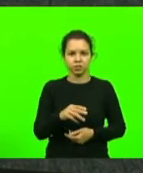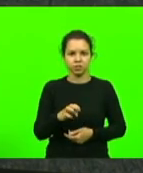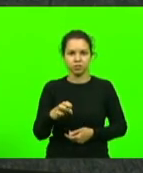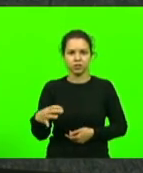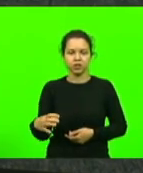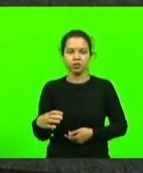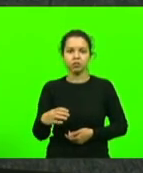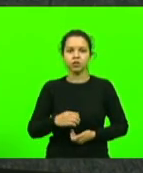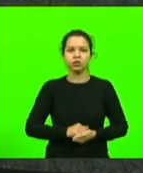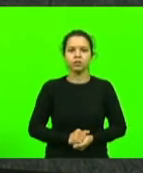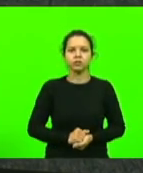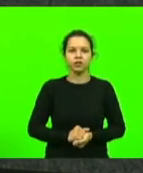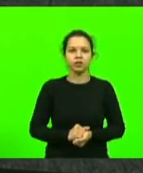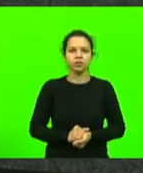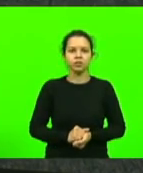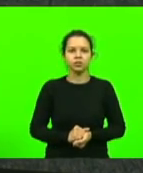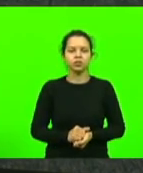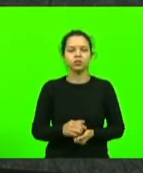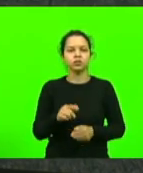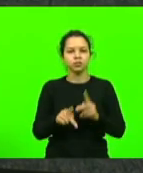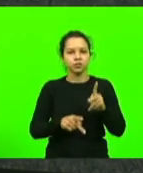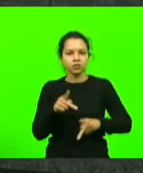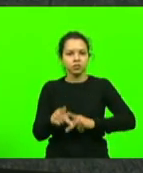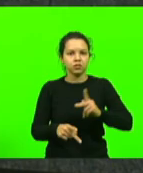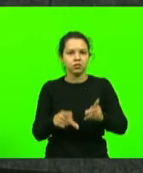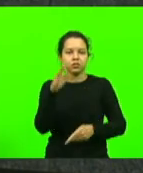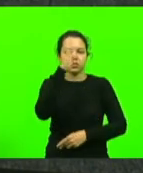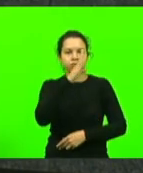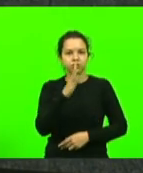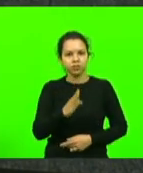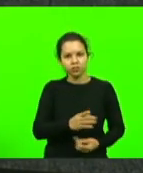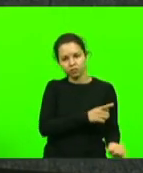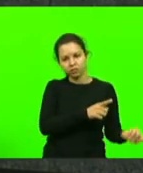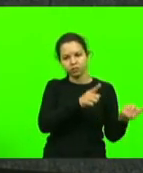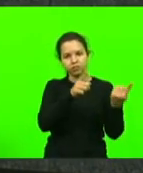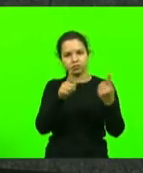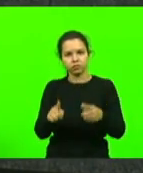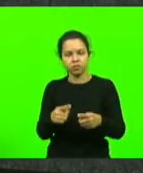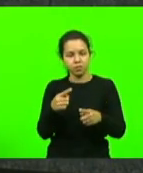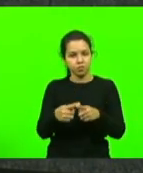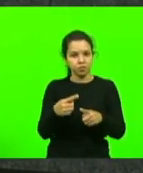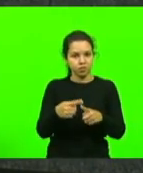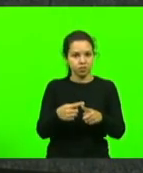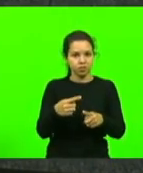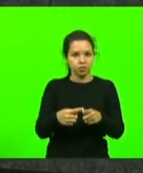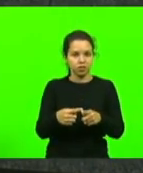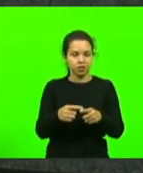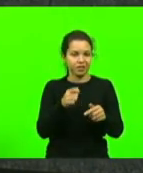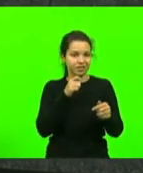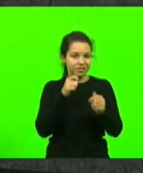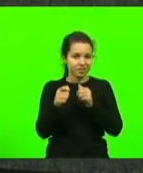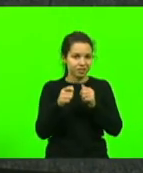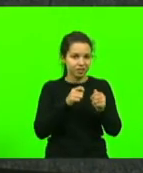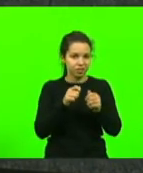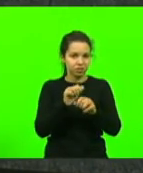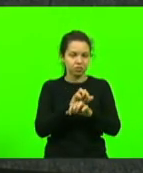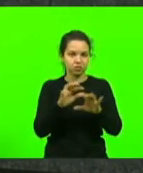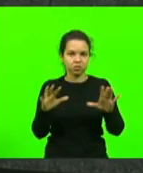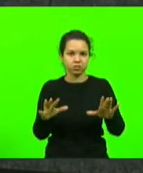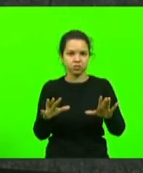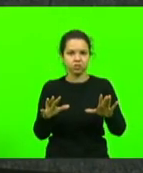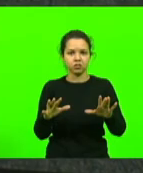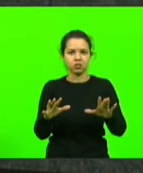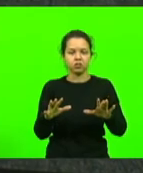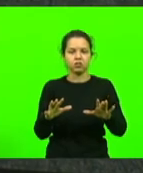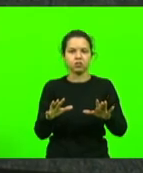tá sendo atacado é a população brasileira porque quando ela não não tiver acesso claro né Aos serviços